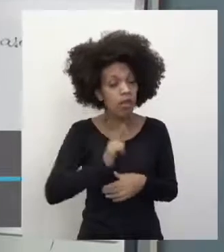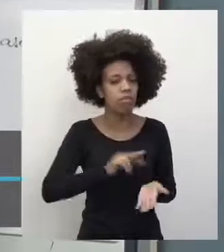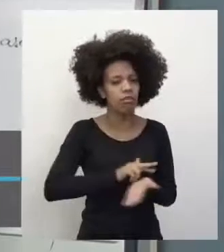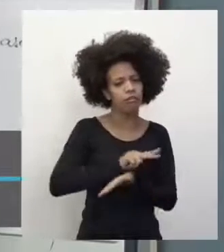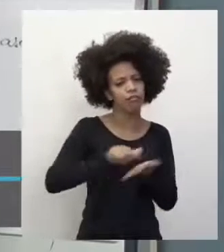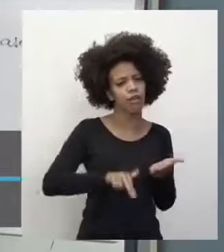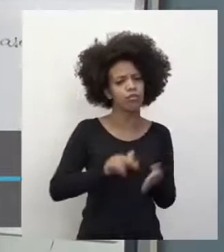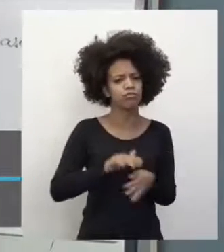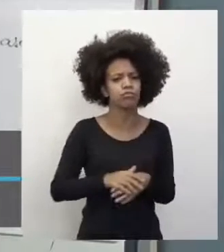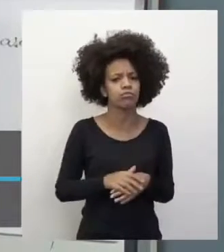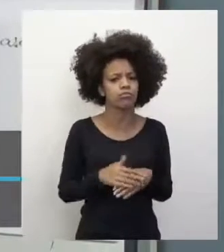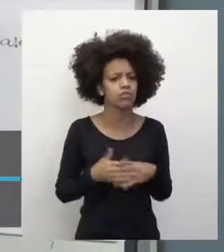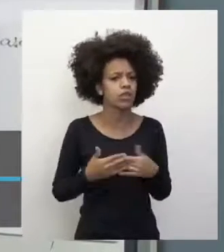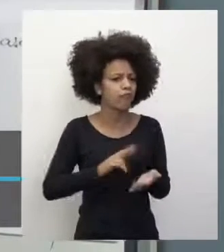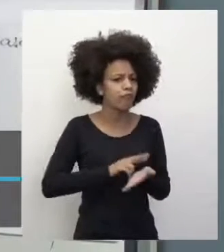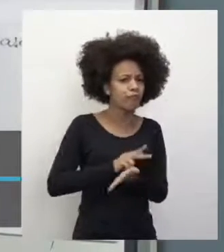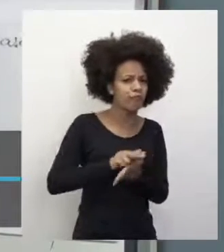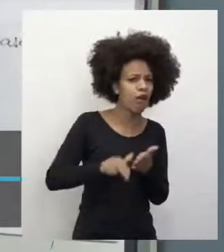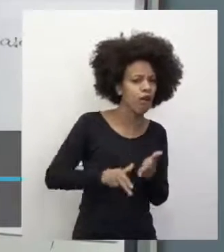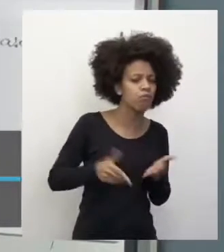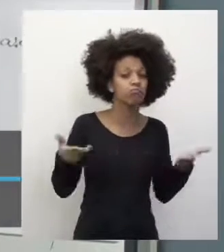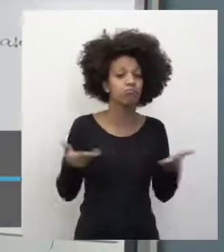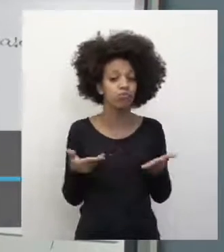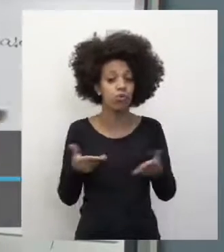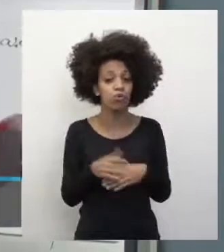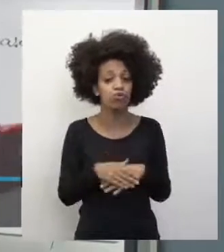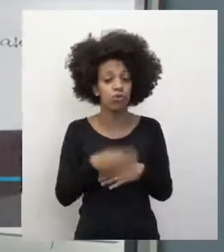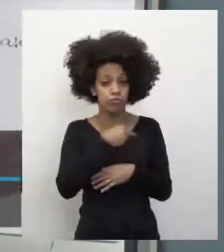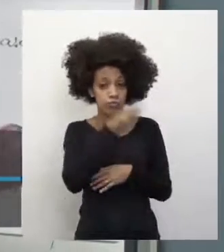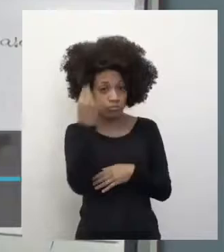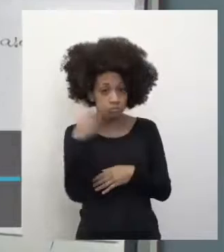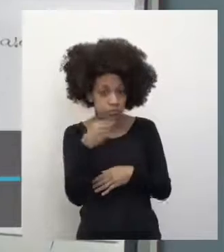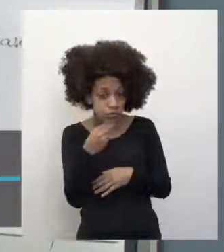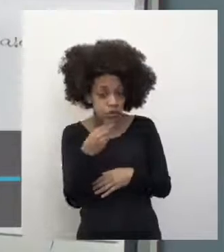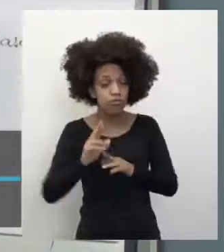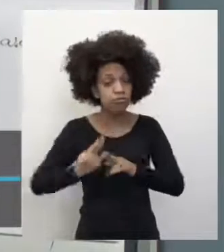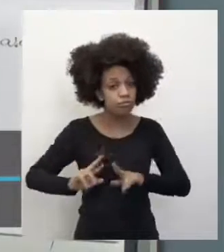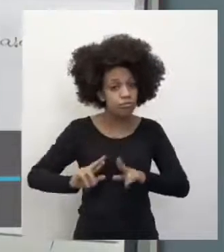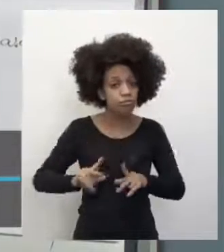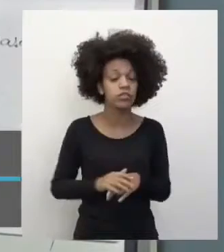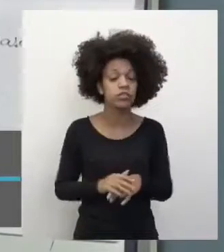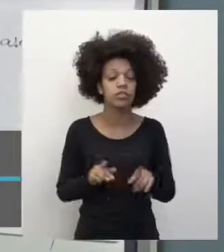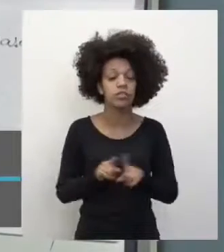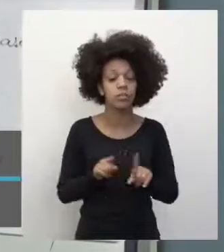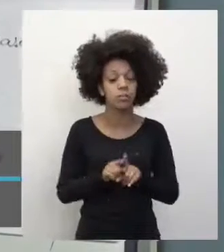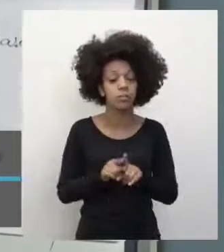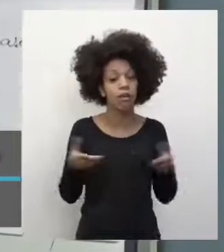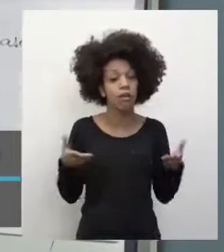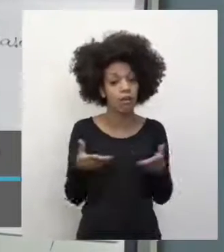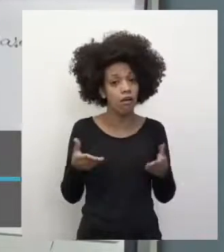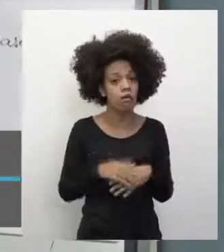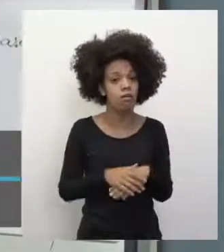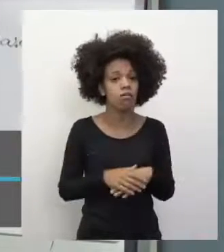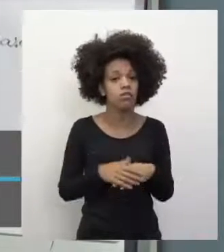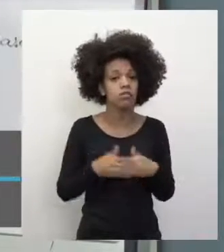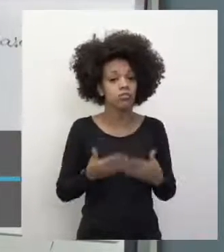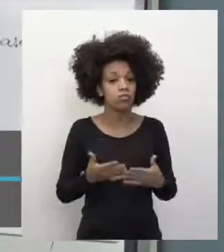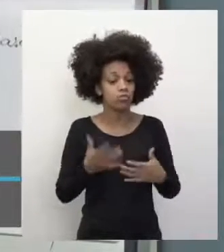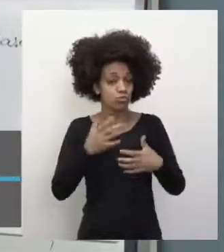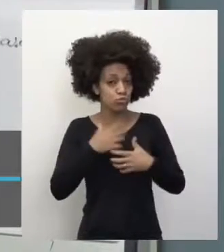uma variedade, uma gama imensa hoje em dia de estéticas teatrais diferentes, né, inclusive agora através das